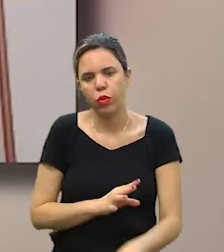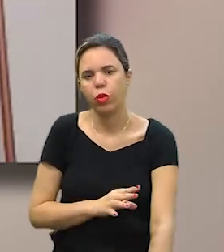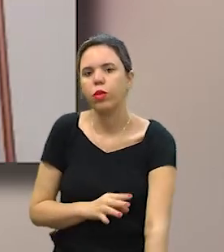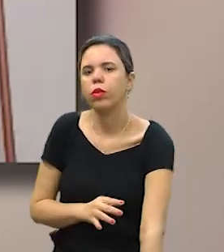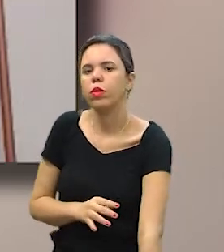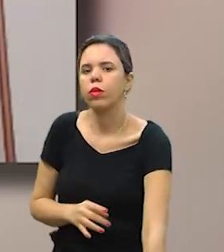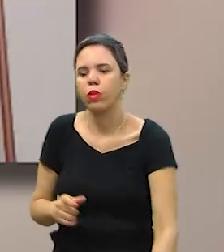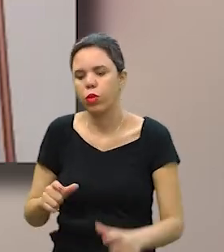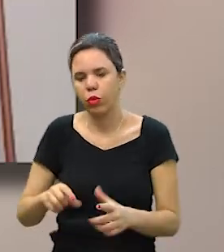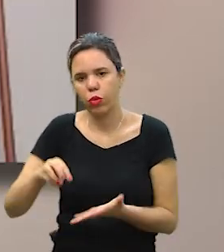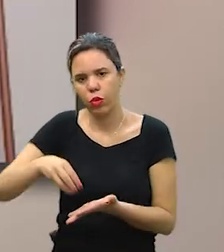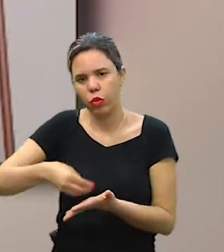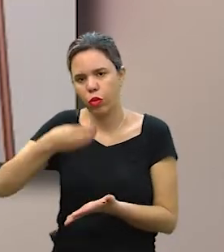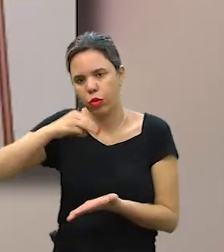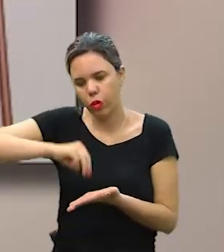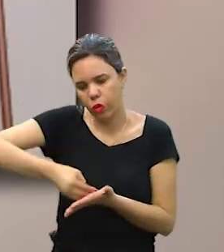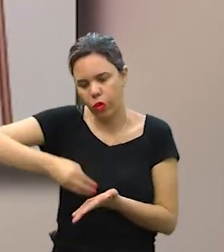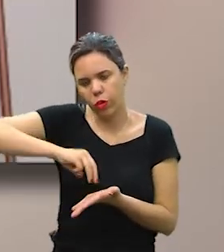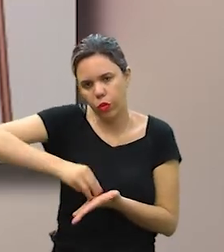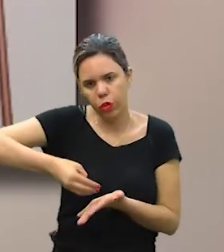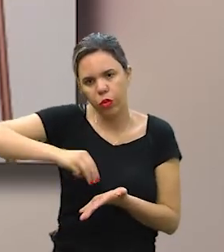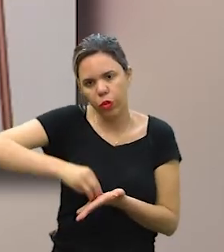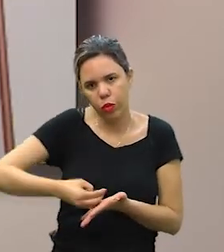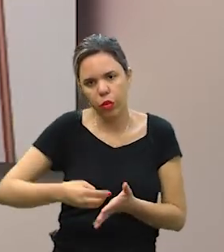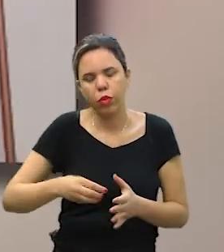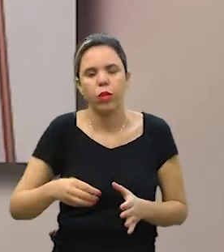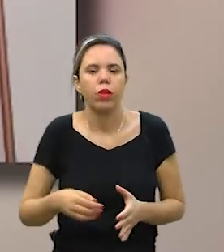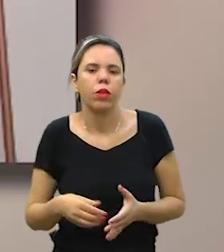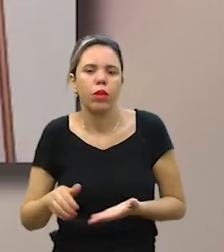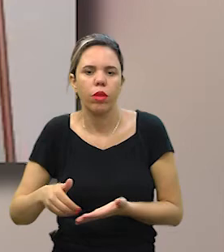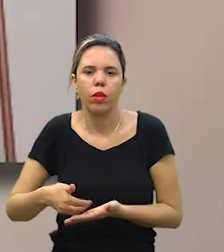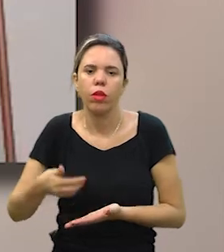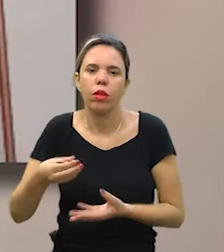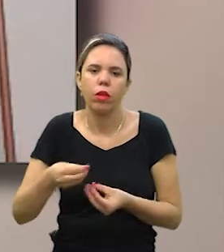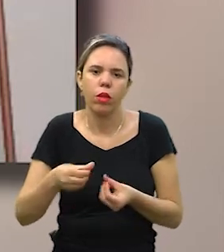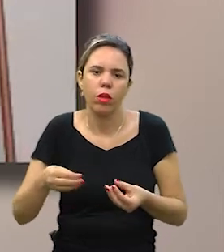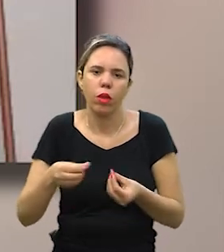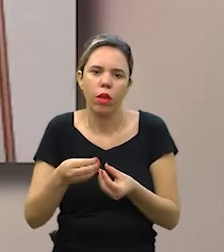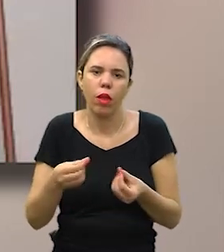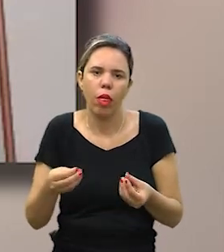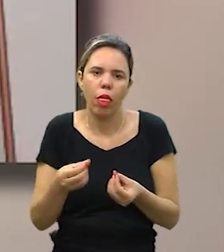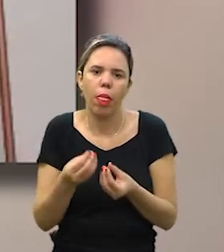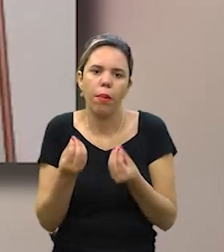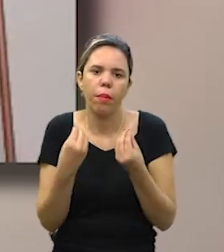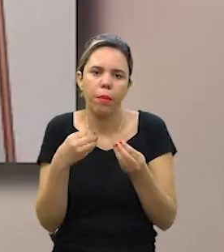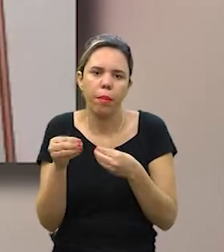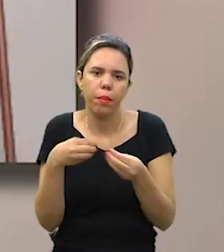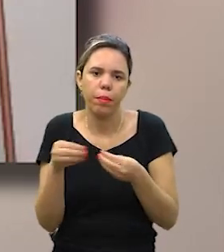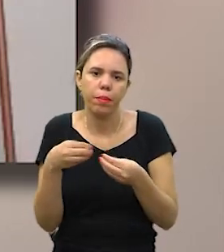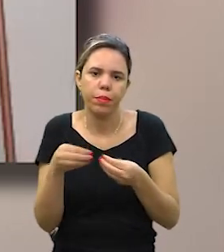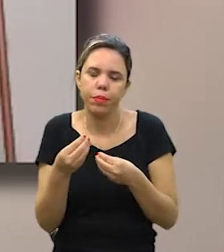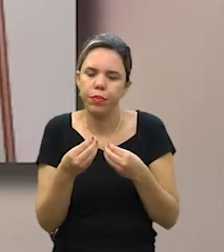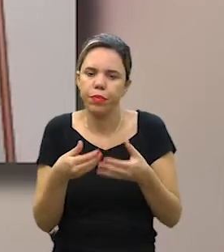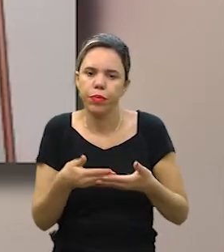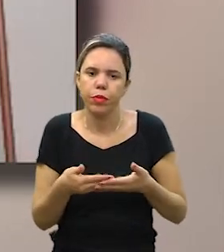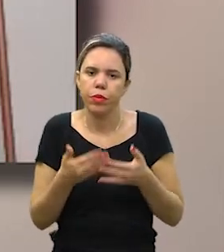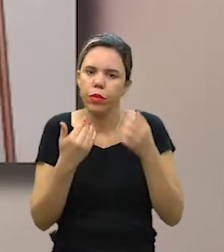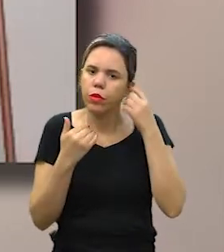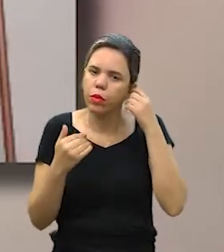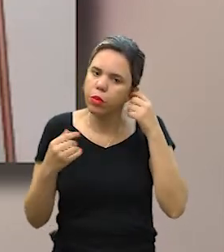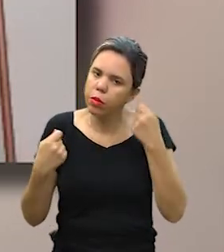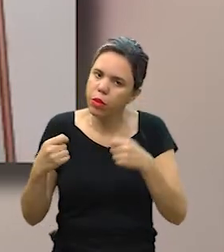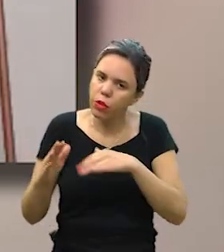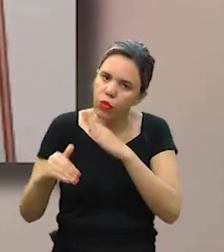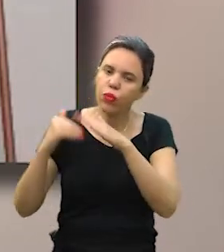alimentos, um prato e um garfo para você amassar, porque a papa é aquela consistência pastosa. Esse bebê ele tem que